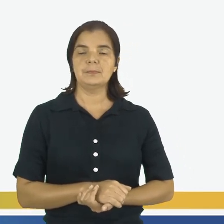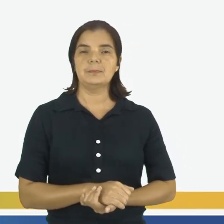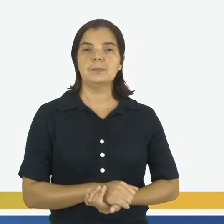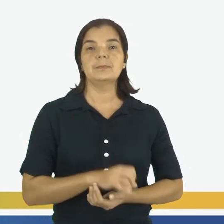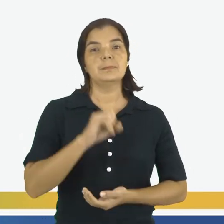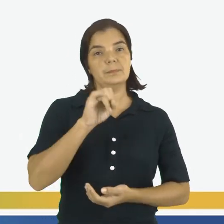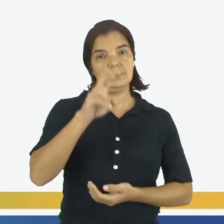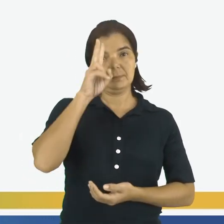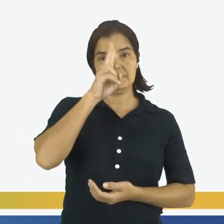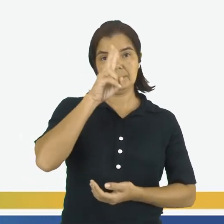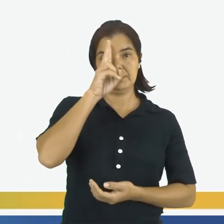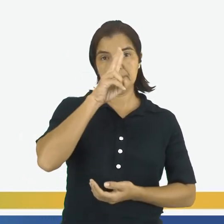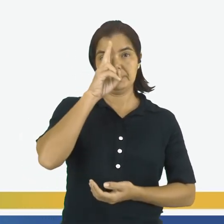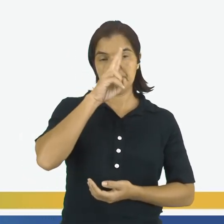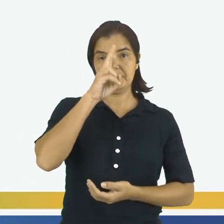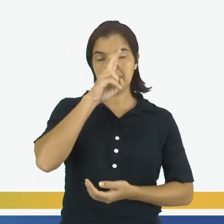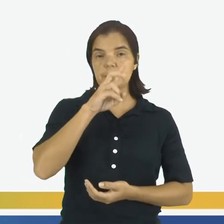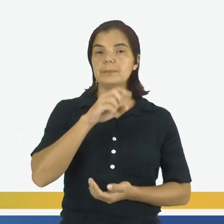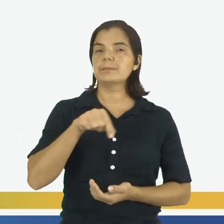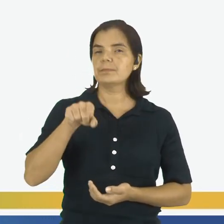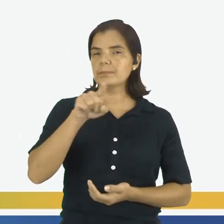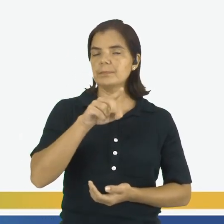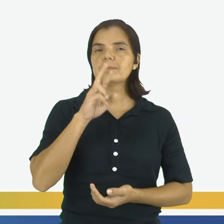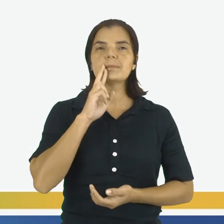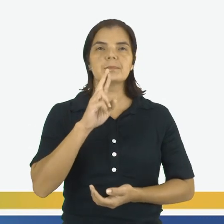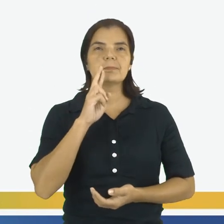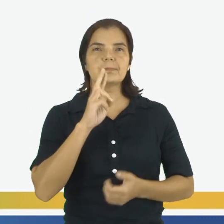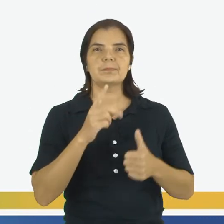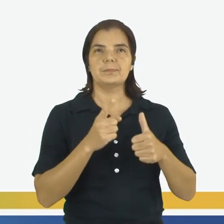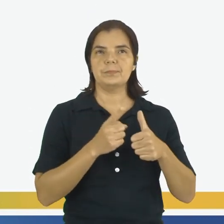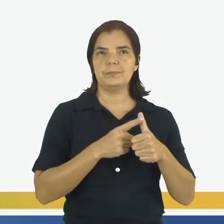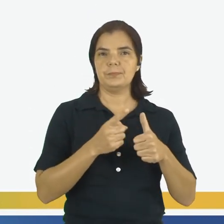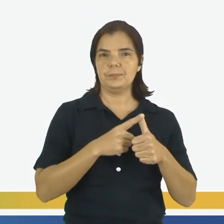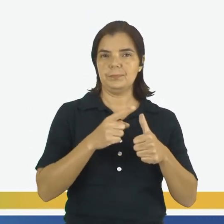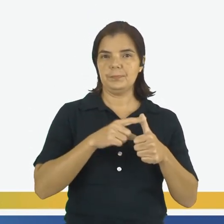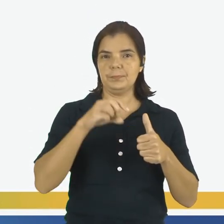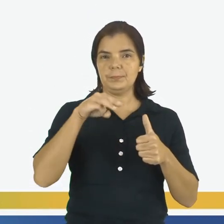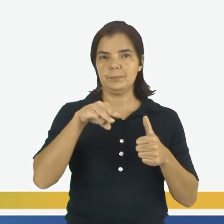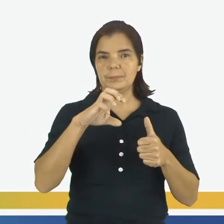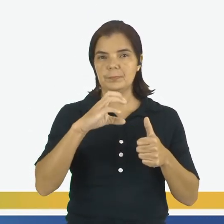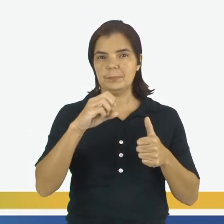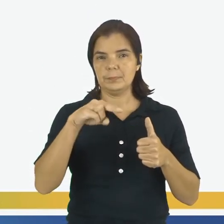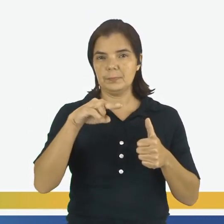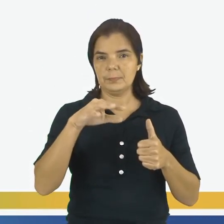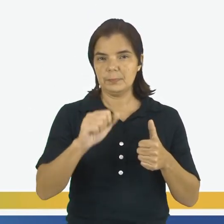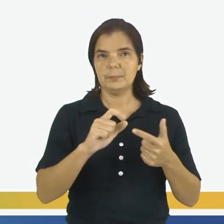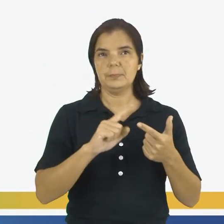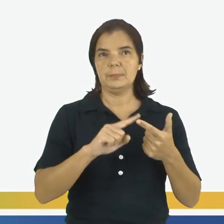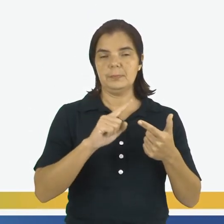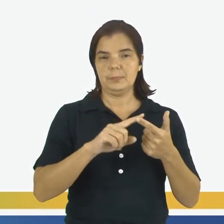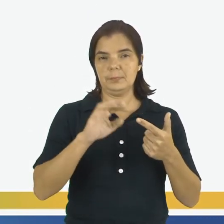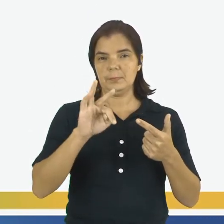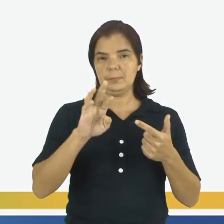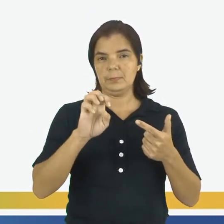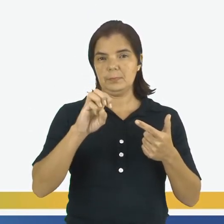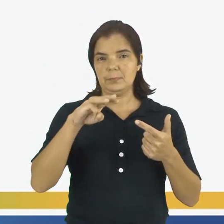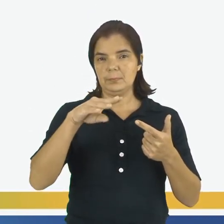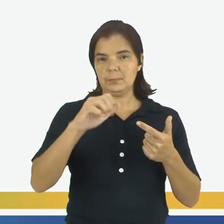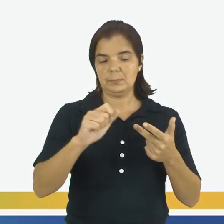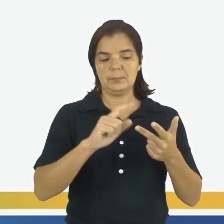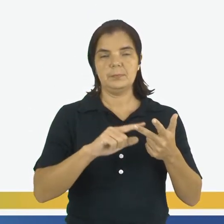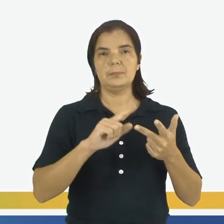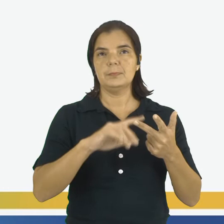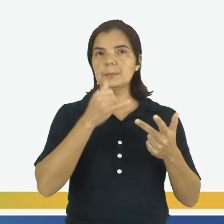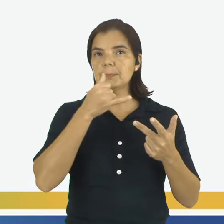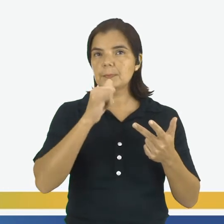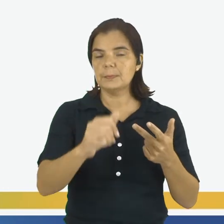Se você lembrou e você disse que era energia mecânica, energia térmica,